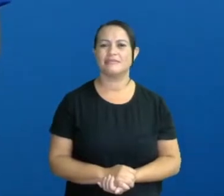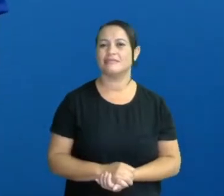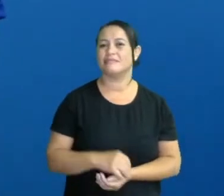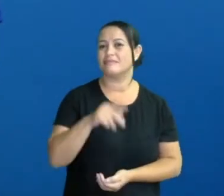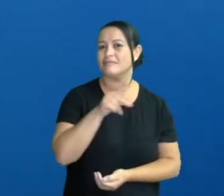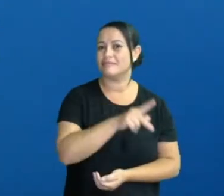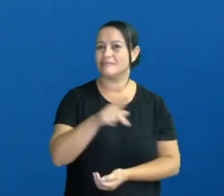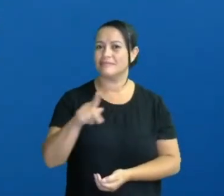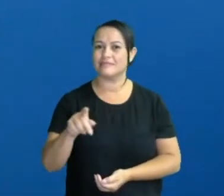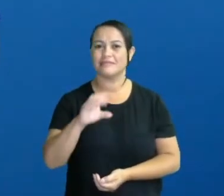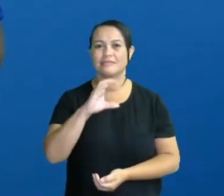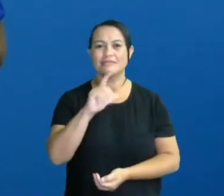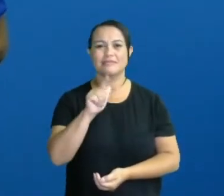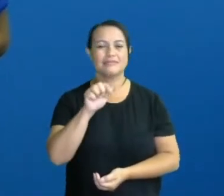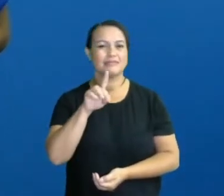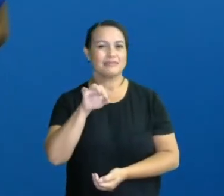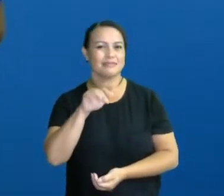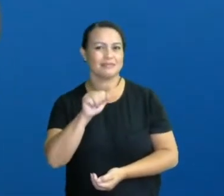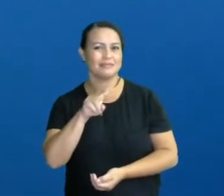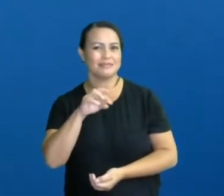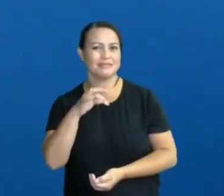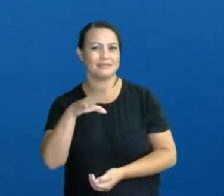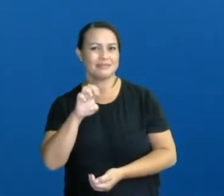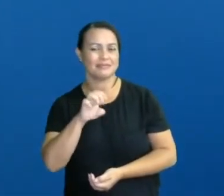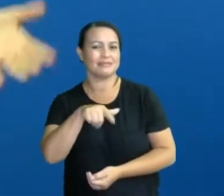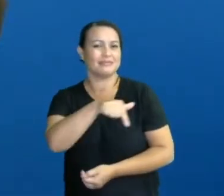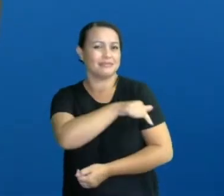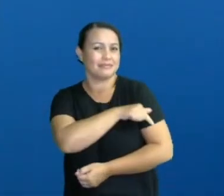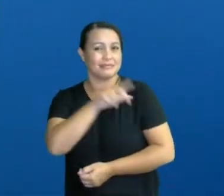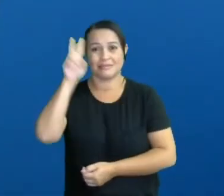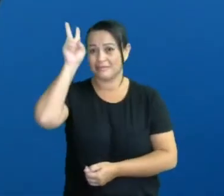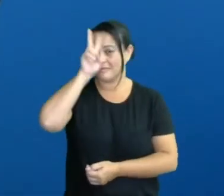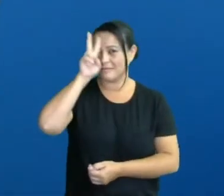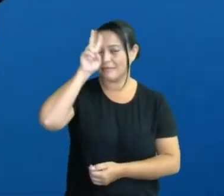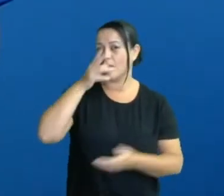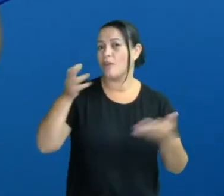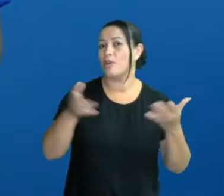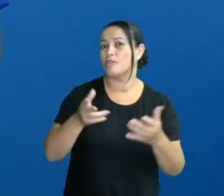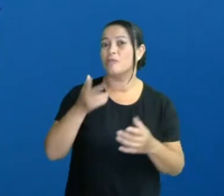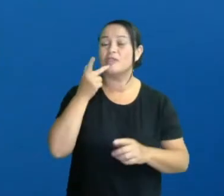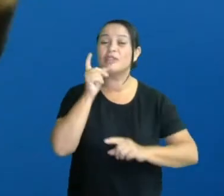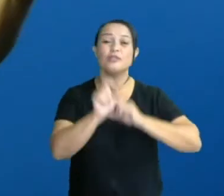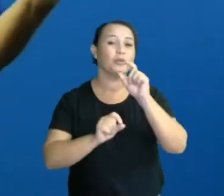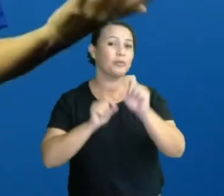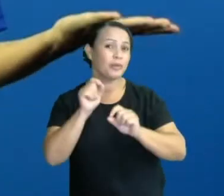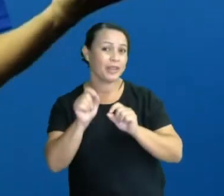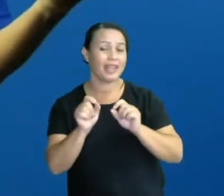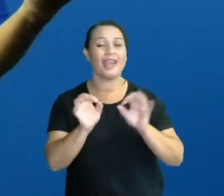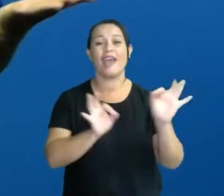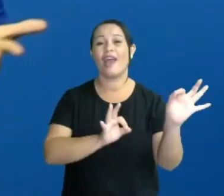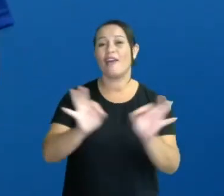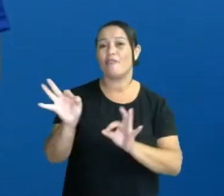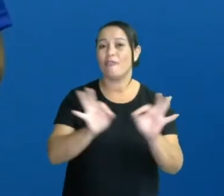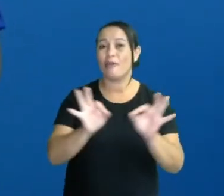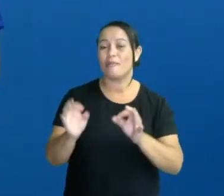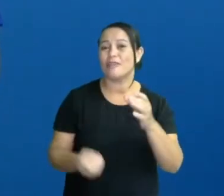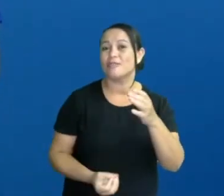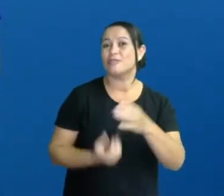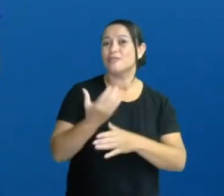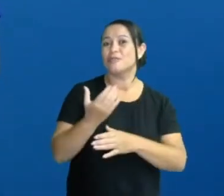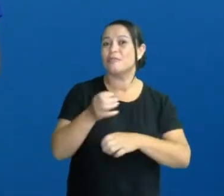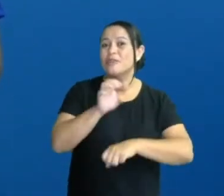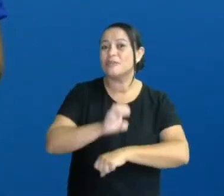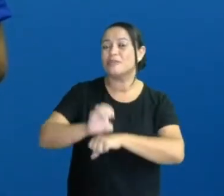Professora Cláudia Vicente, 7º ano, História, e hoje nós vamos falar sobre a formação